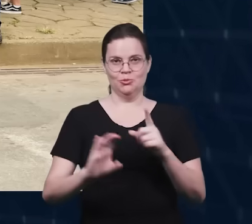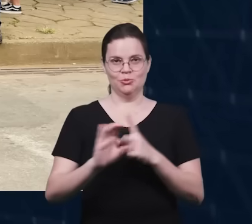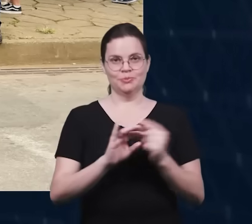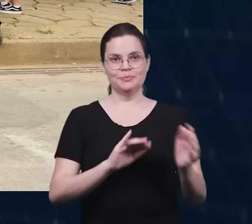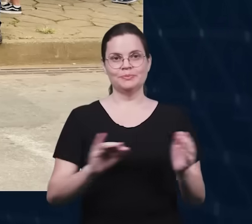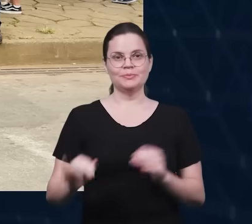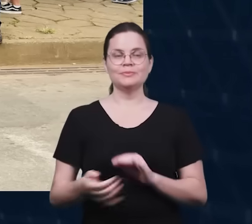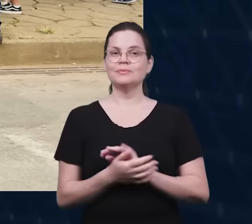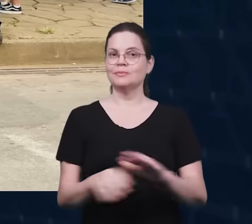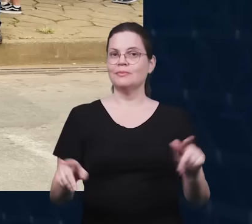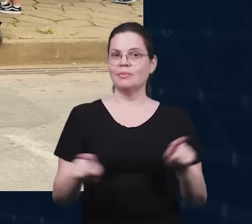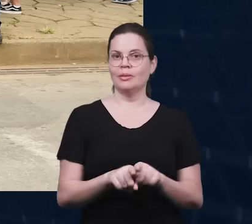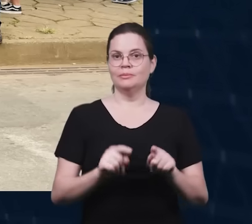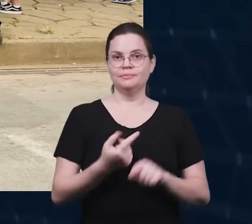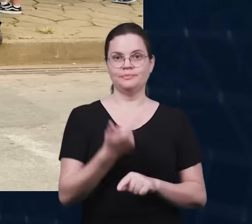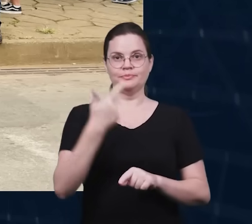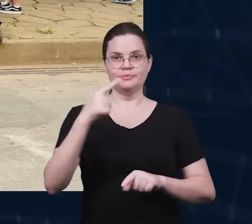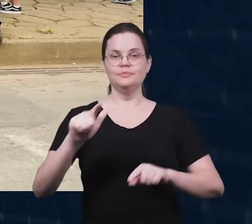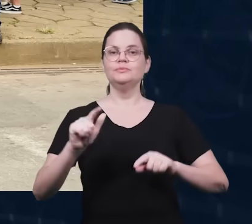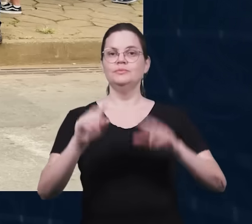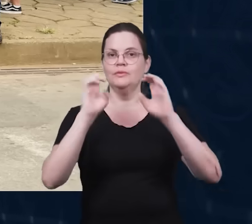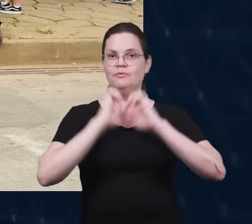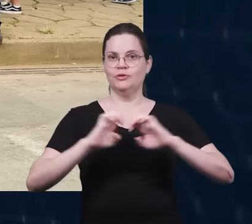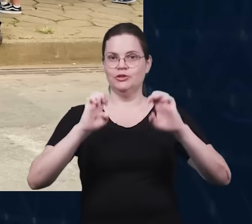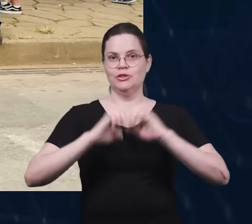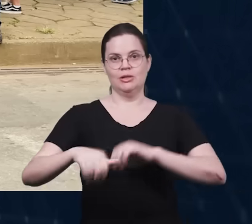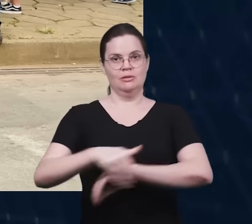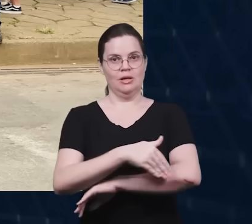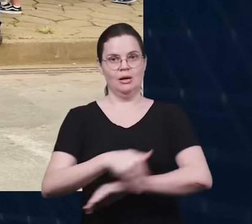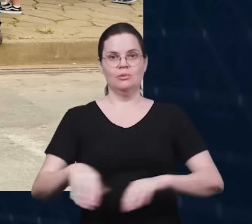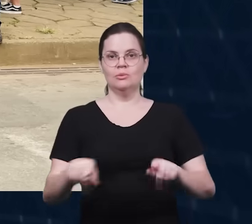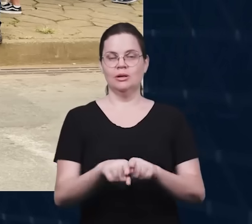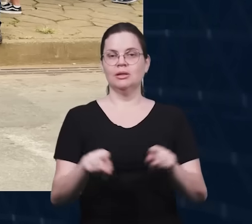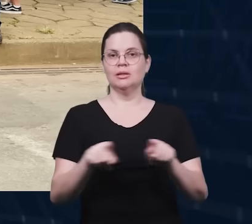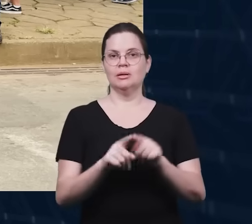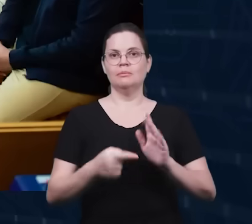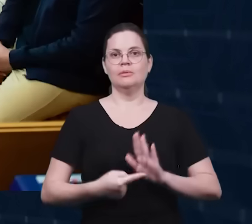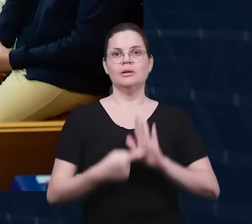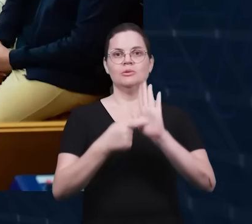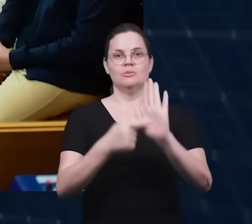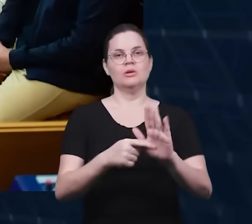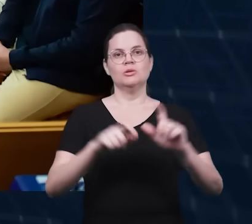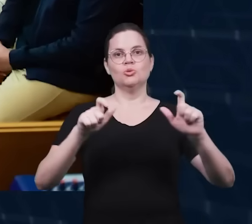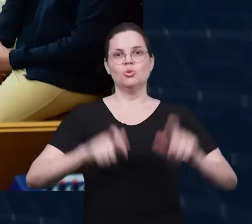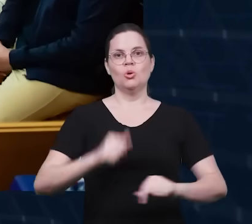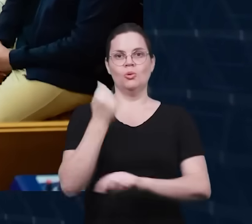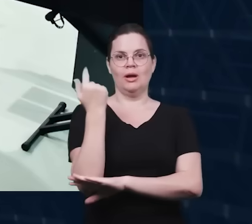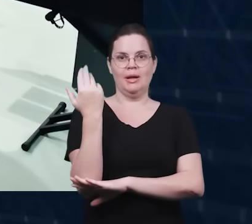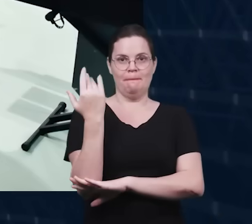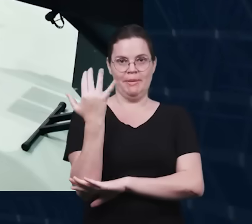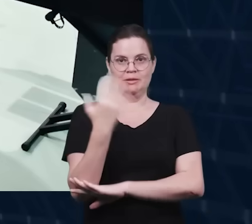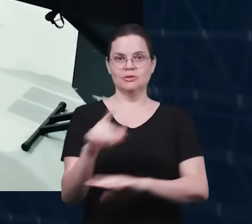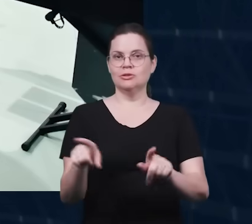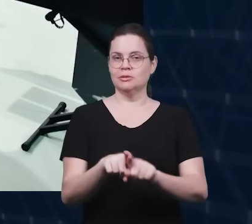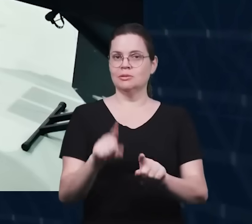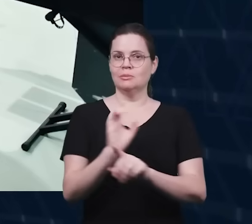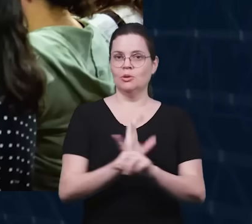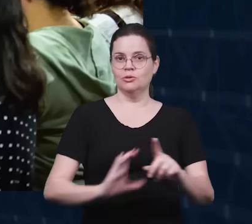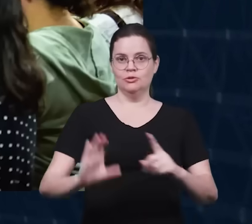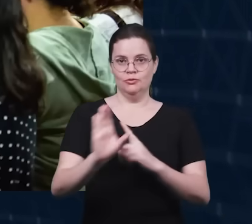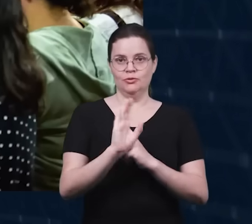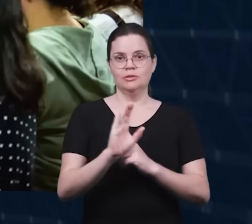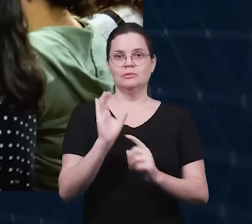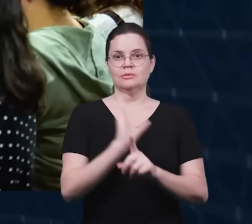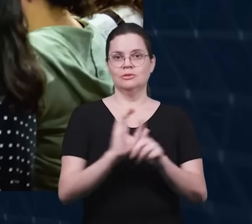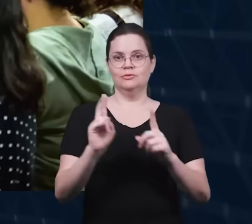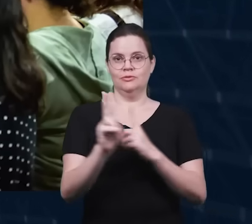Da mesma forma, outra caravana aconteceu agora na cidade de Ipatinga, também com uma vigília de oração em